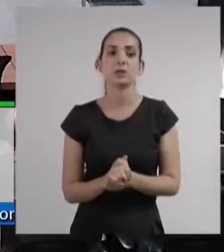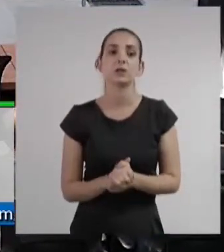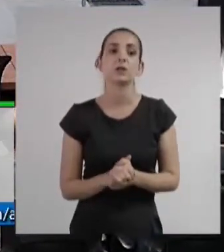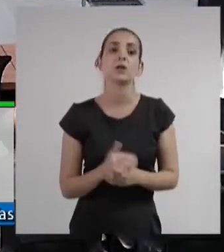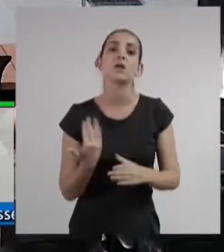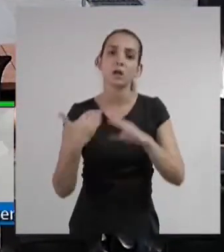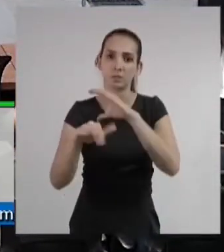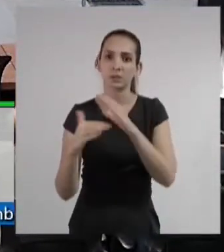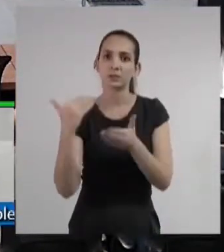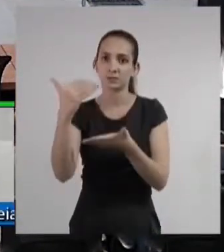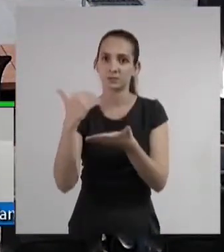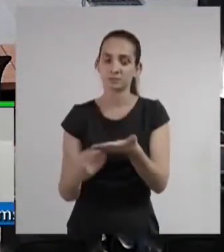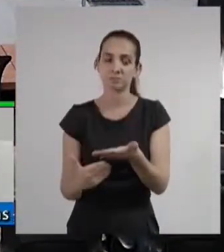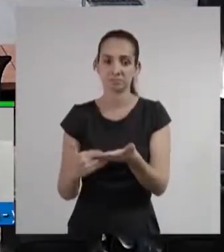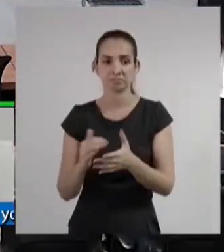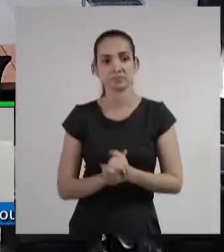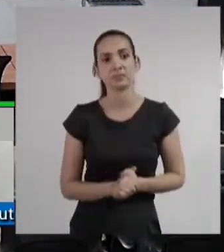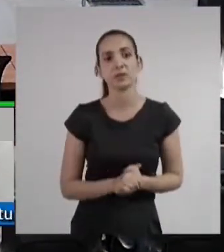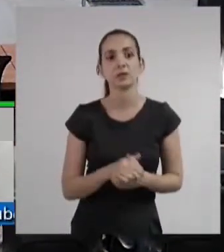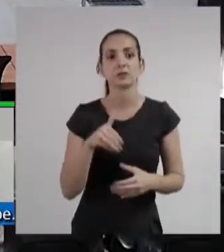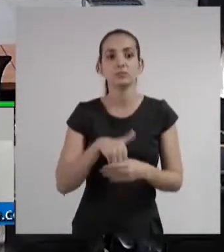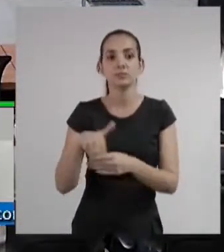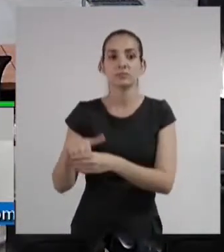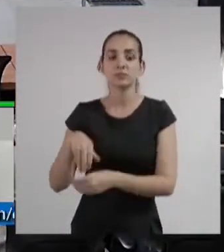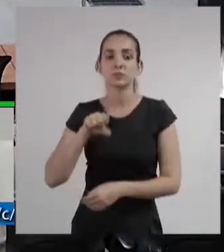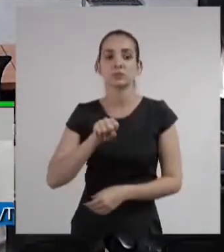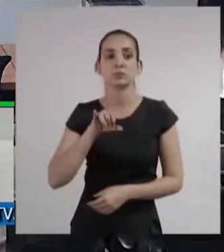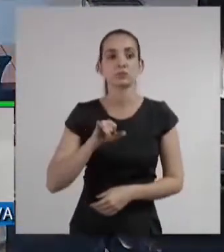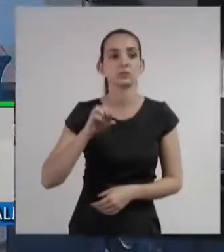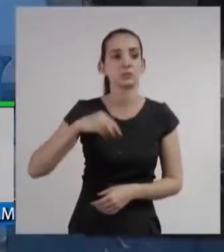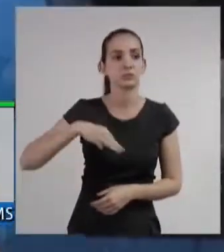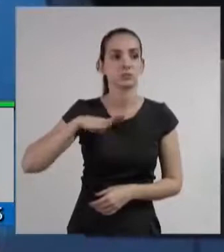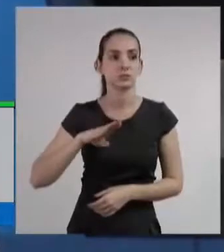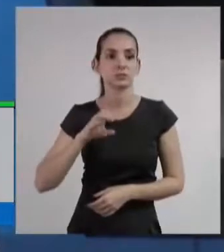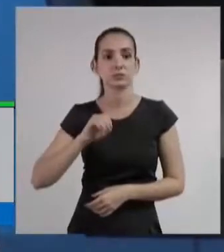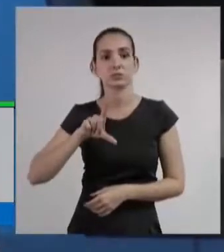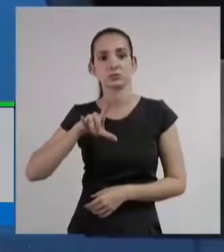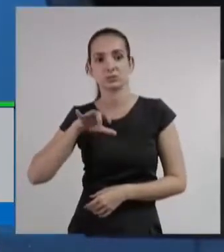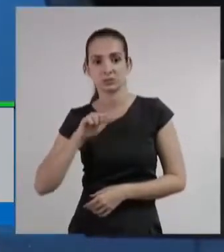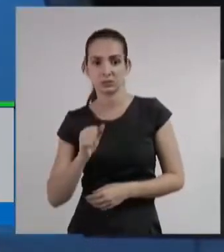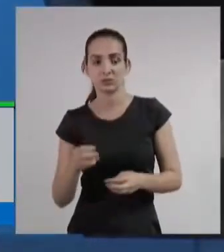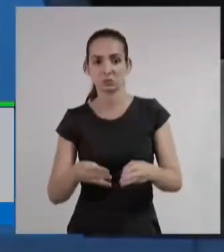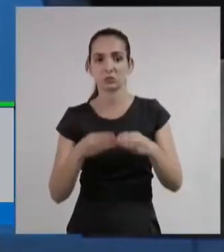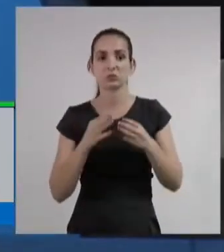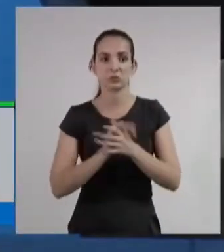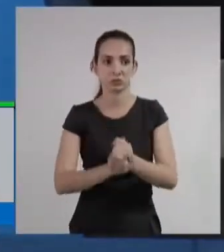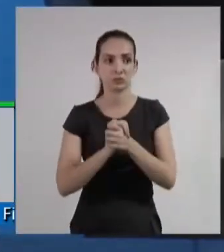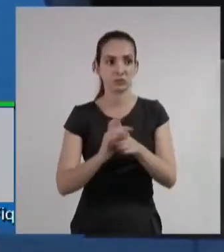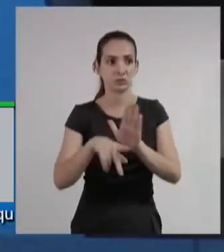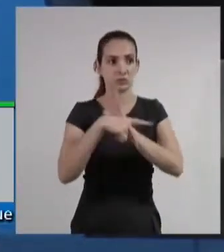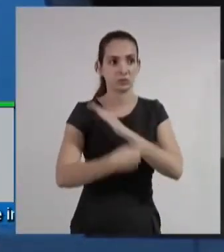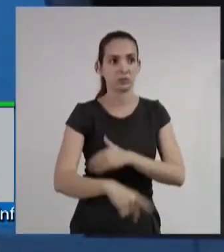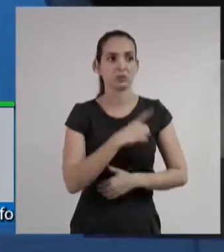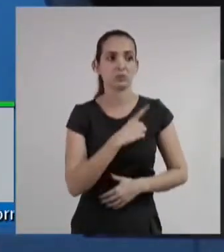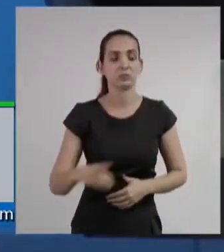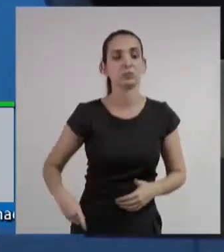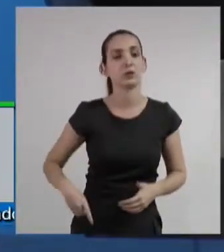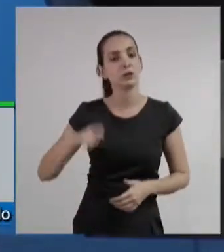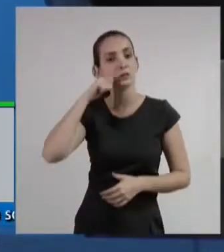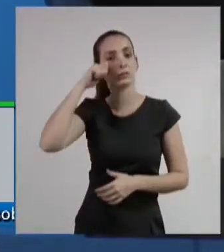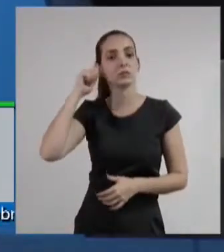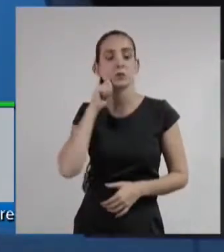ao expediente. Em votação simbólica, moção de congratulação de autoria da deputada Marildo